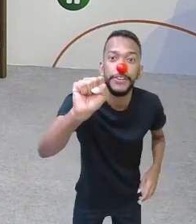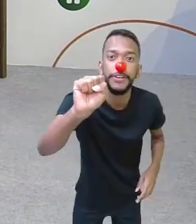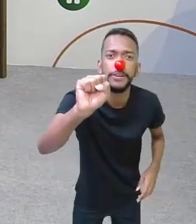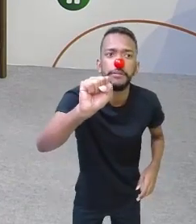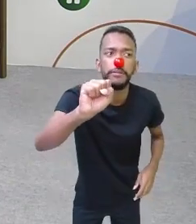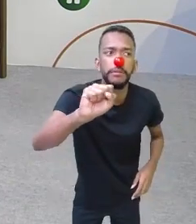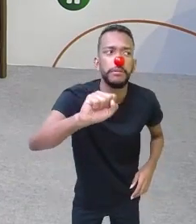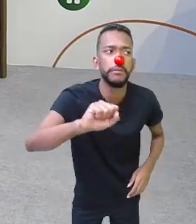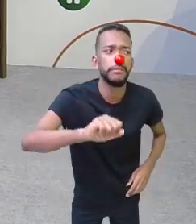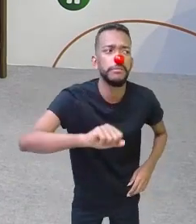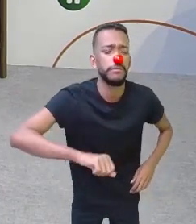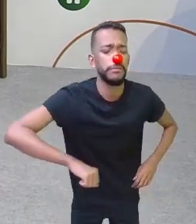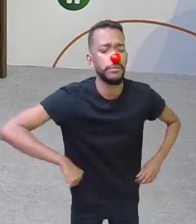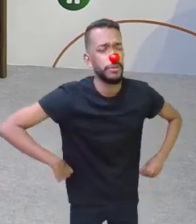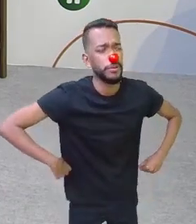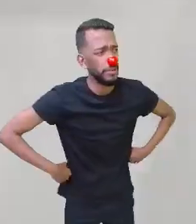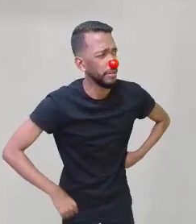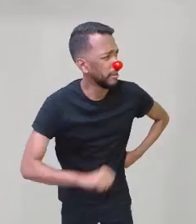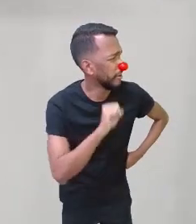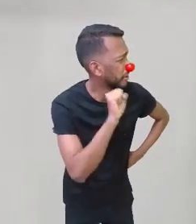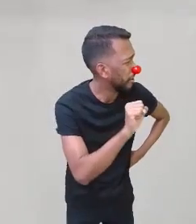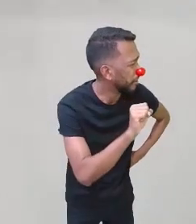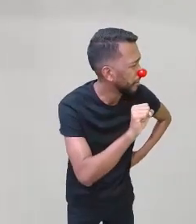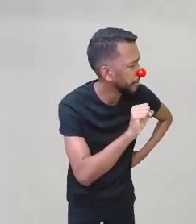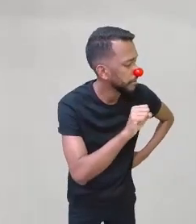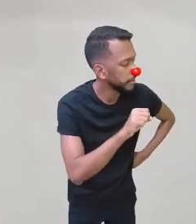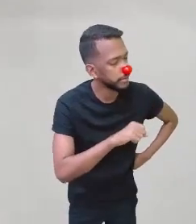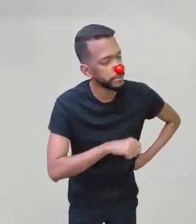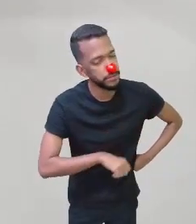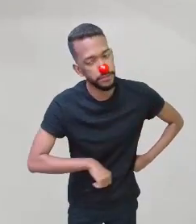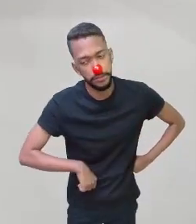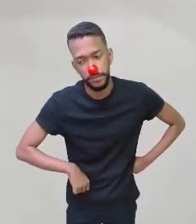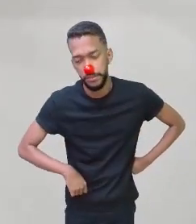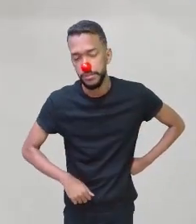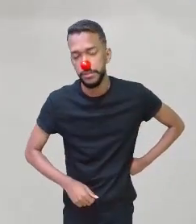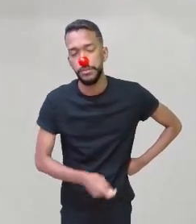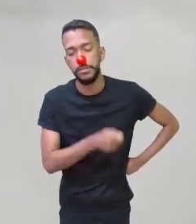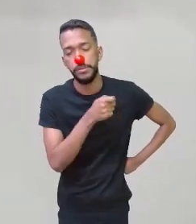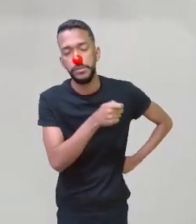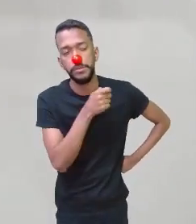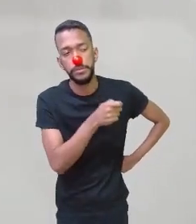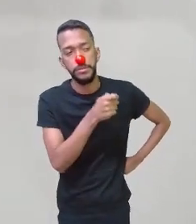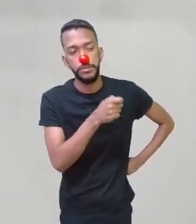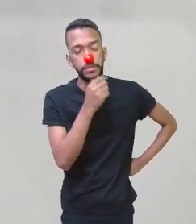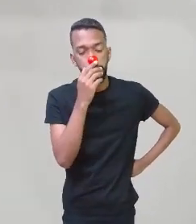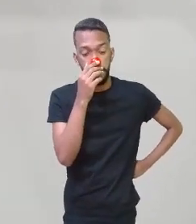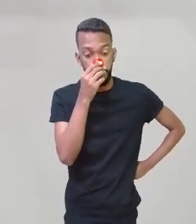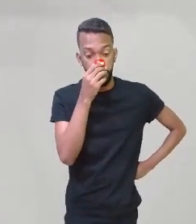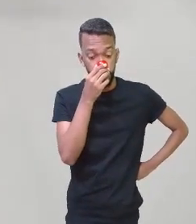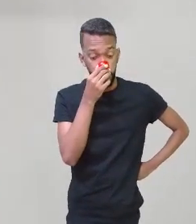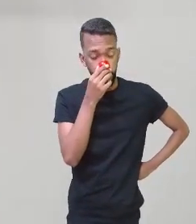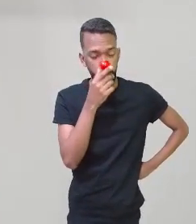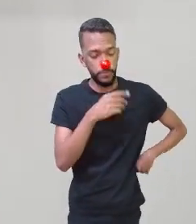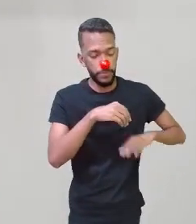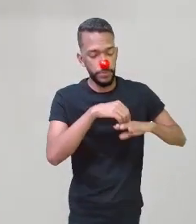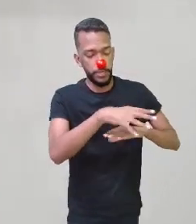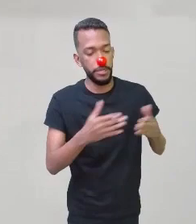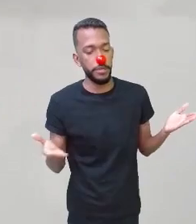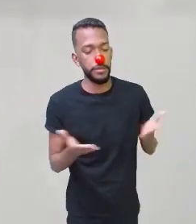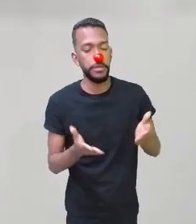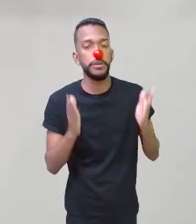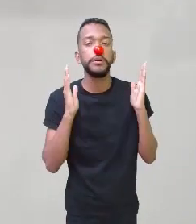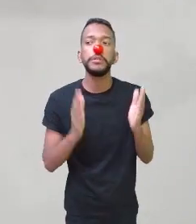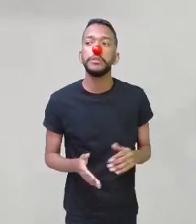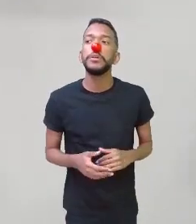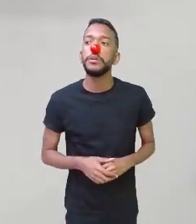8! Acertei! 8! Matraqueado. Não é 8, não? Matraqueado. Nem Vou 9? te dar uma dica. Vou te dar uma dica porque eu já tô